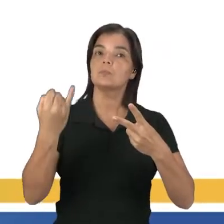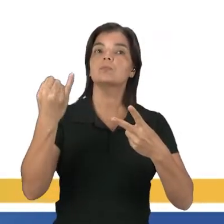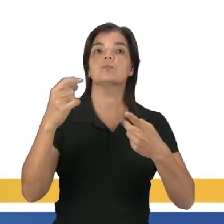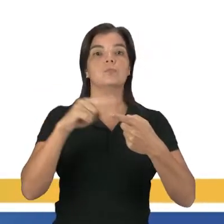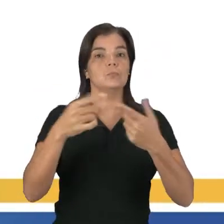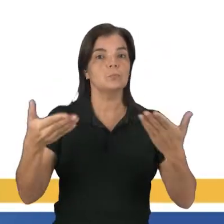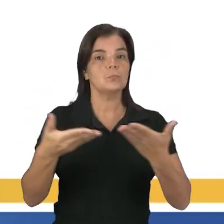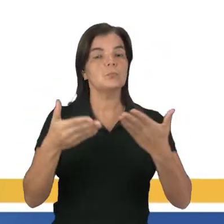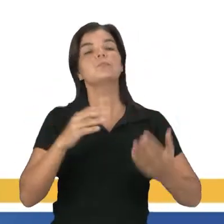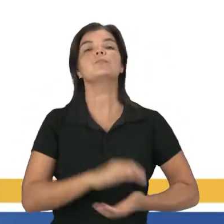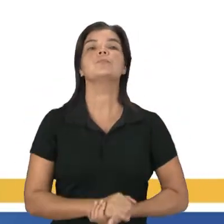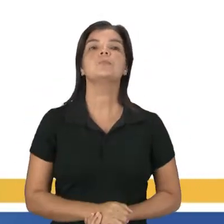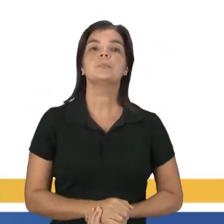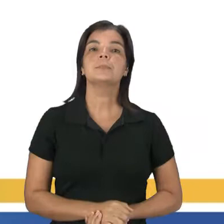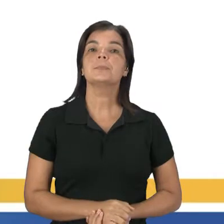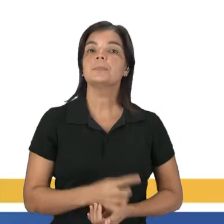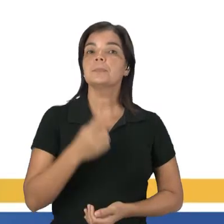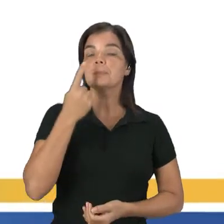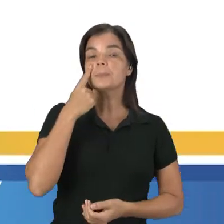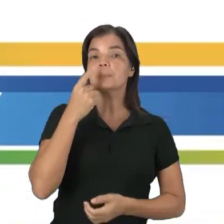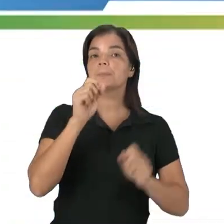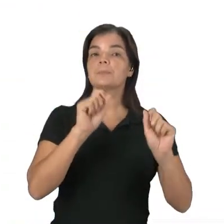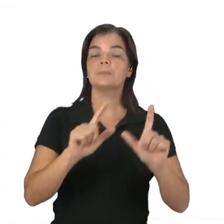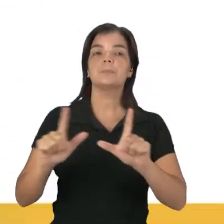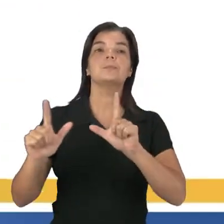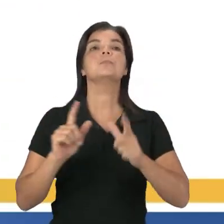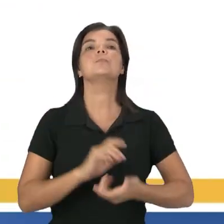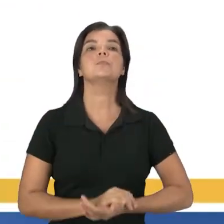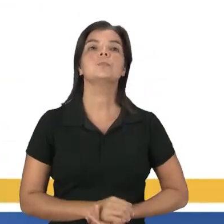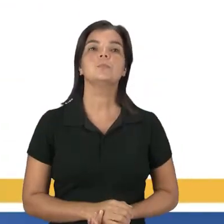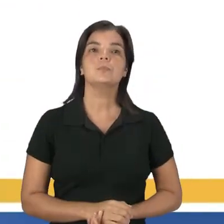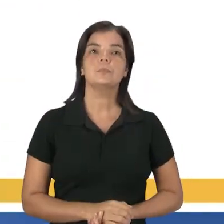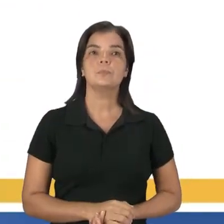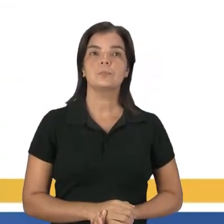específico hoje, tá ok? Então, vamos lá.